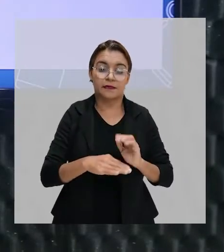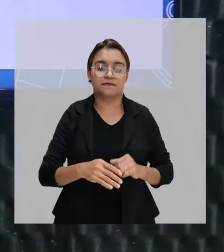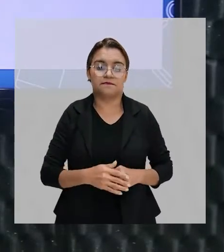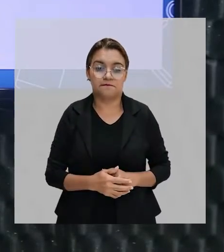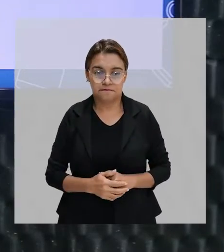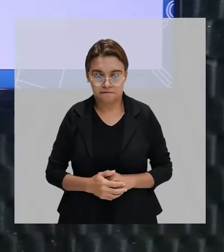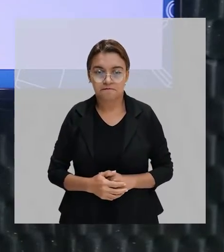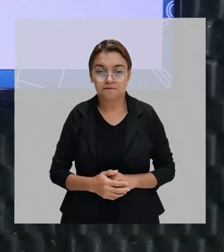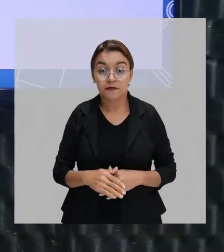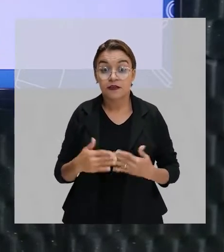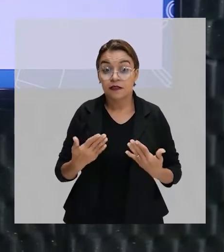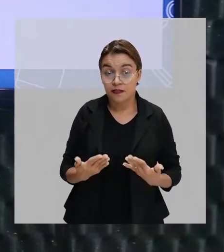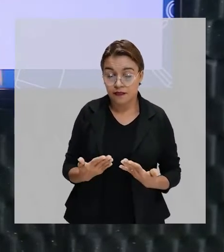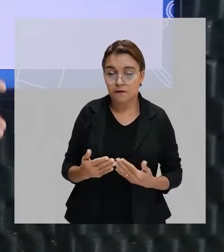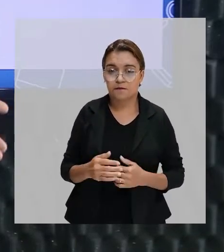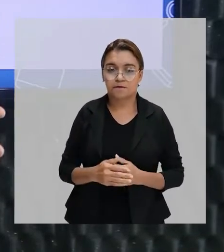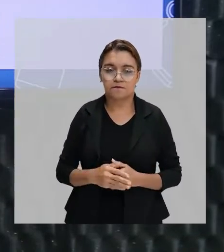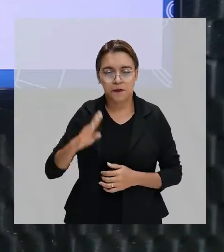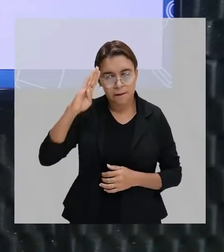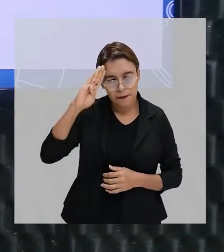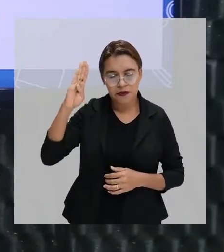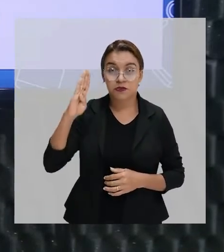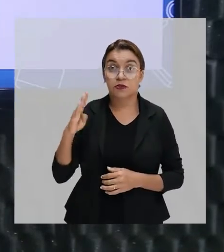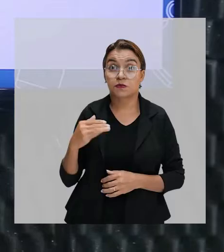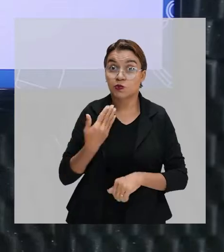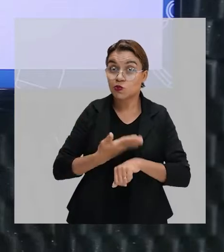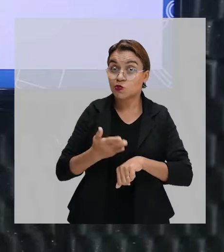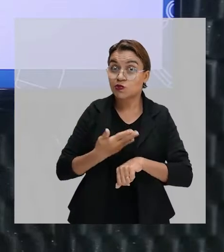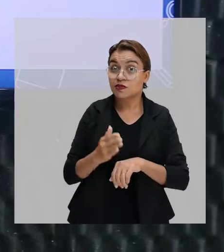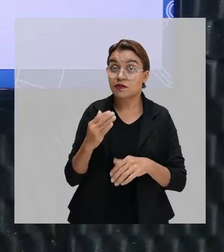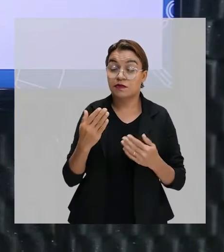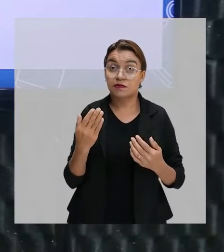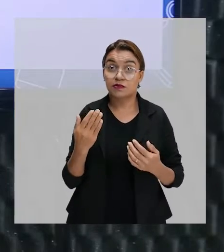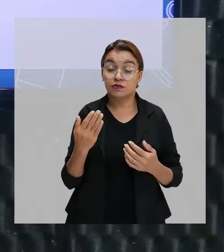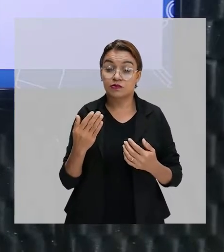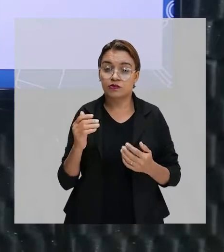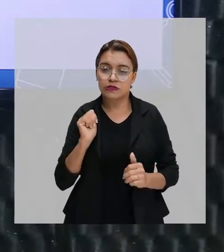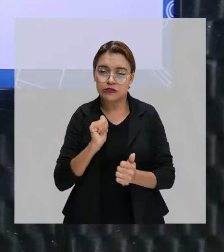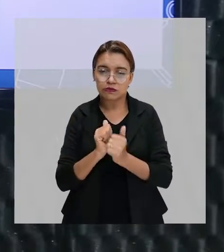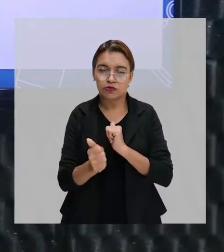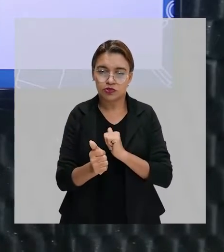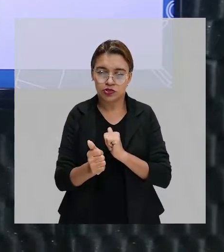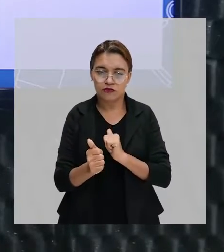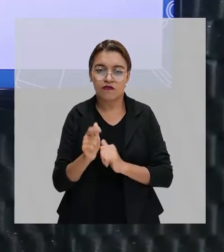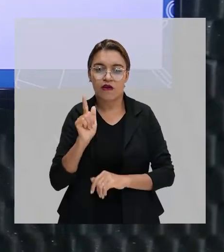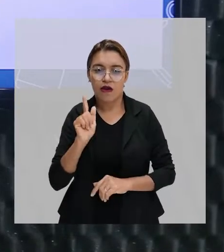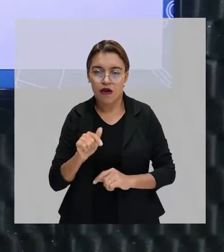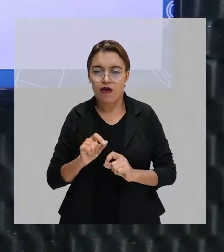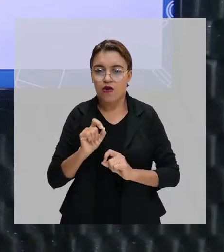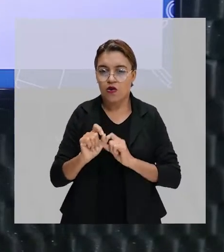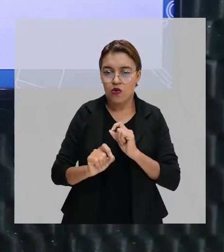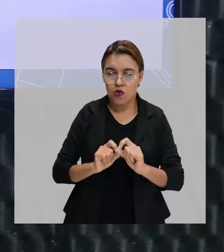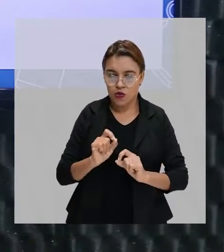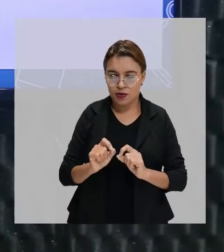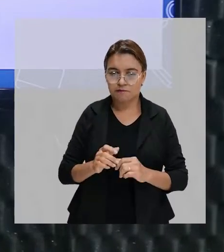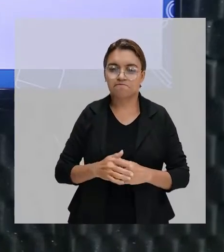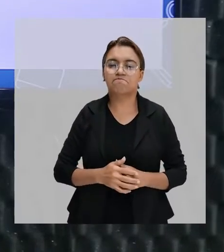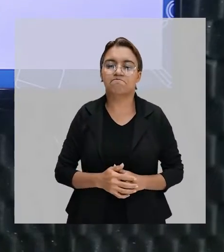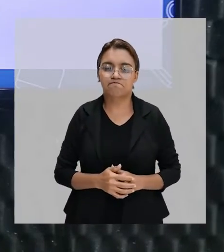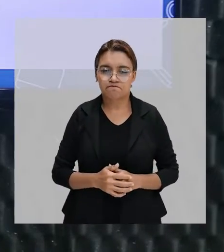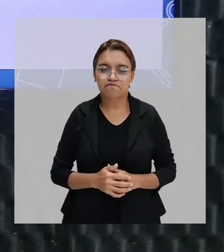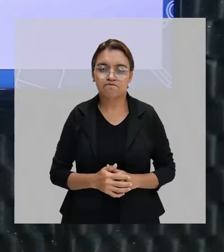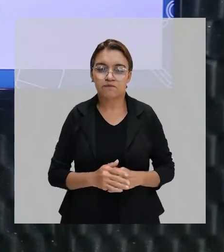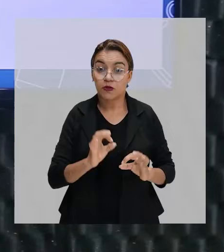Então os princípios do treinamento esportivo funcionam como Norte a Dores do